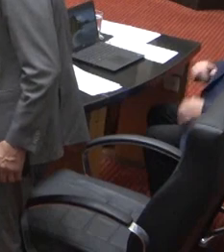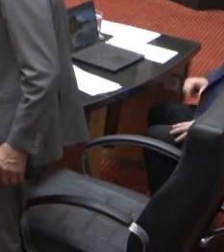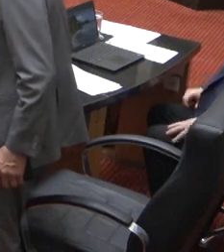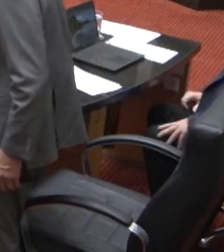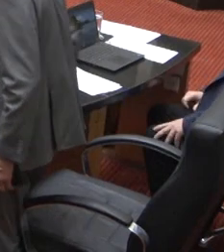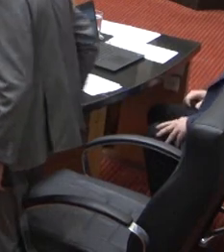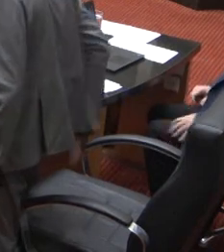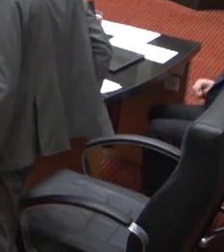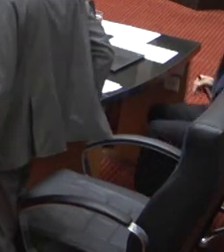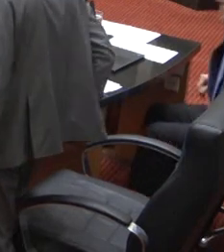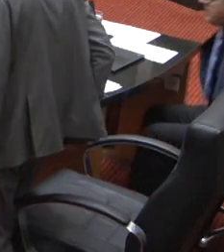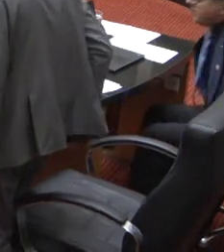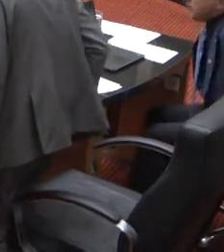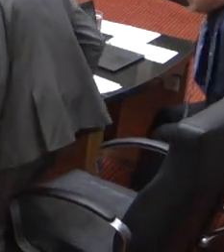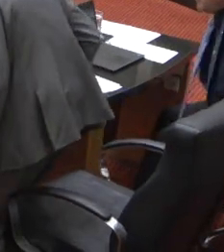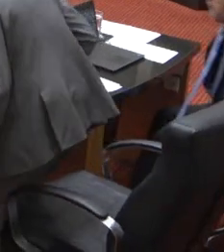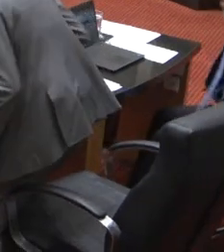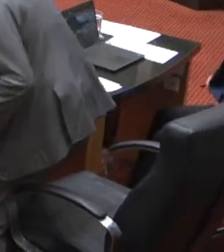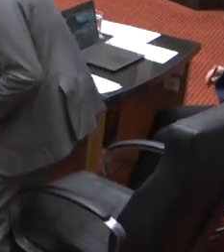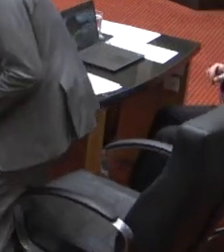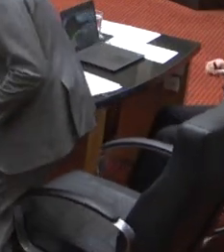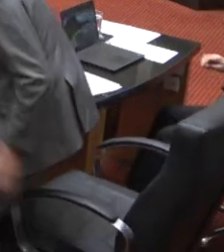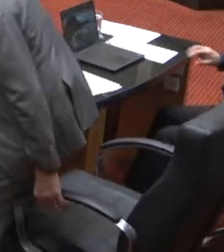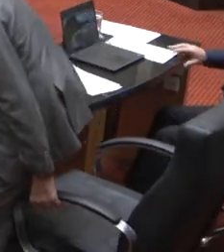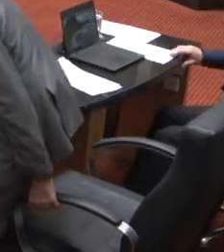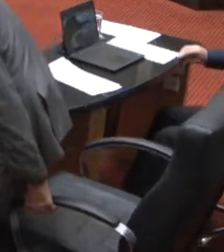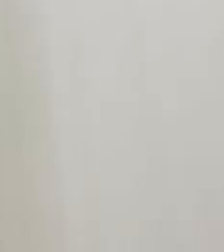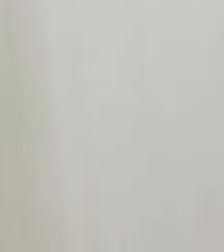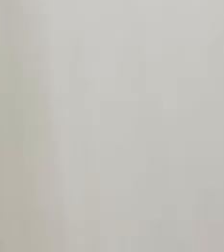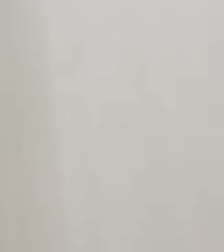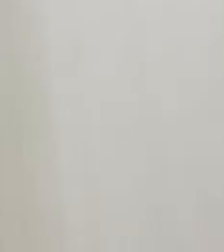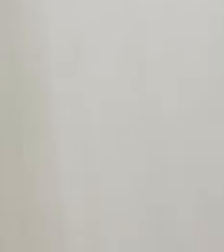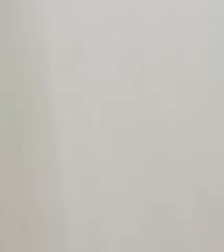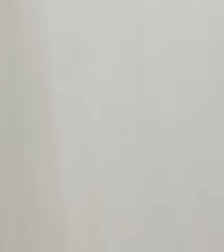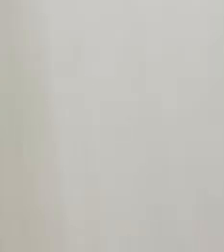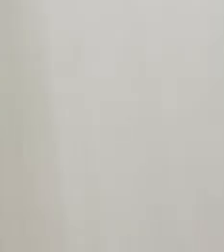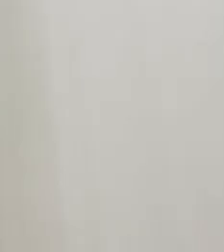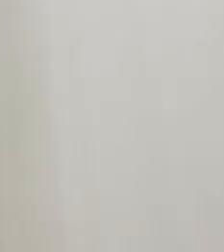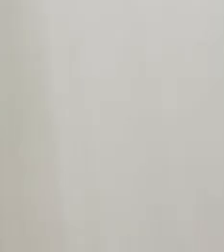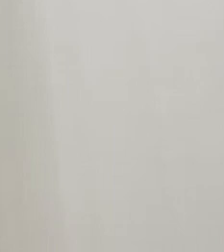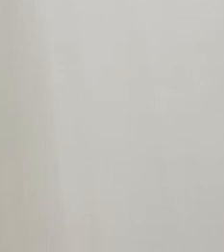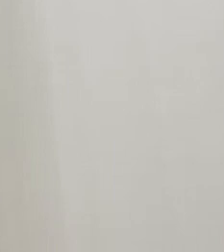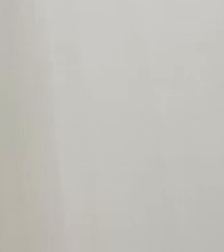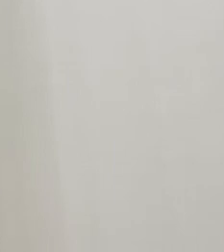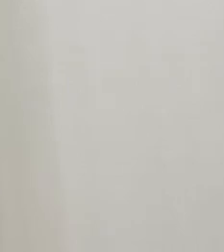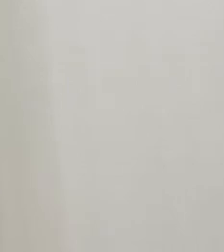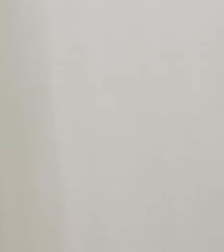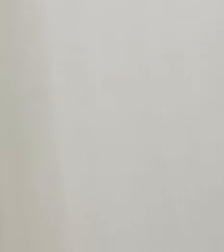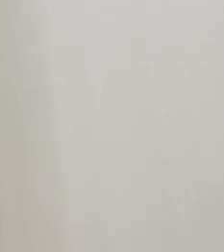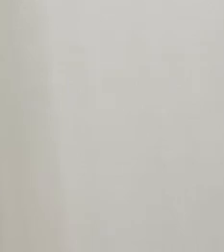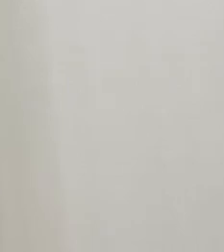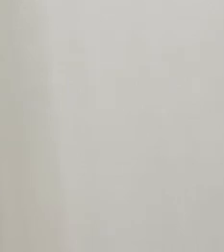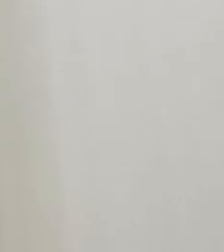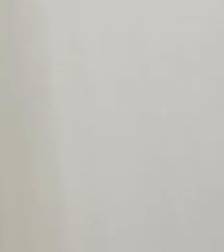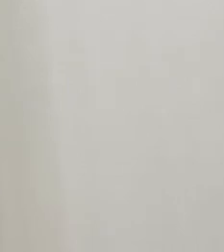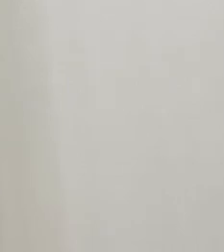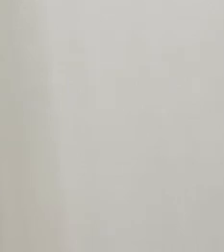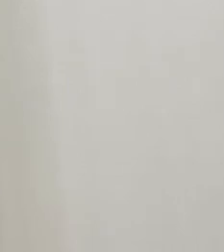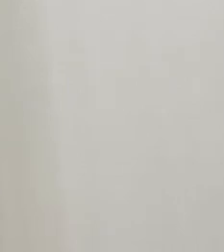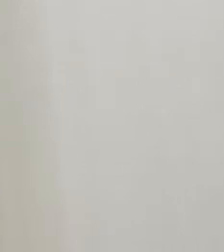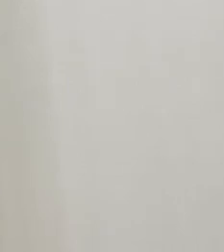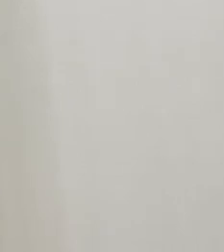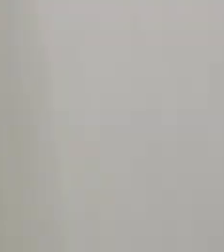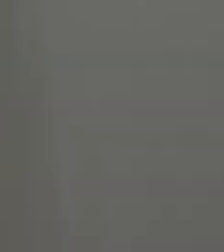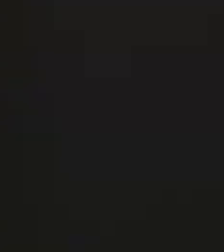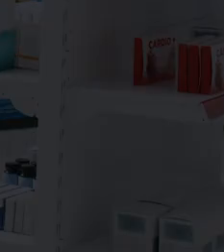a sessão ordinária desta quarta-feira dia 9 de agosto o deputado Carlos Humberto ocupou A Tribuna para falar de projeto de